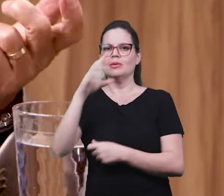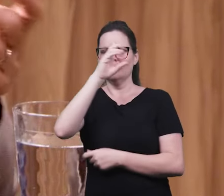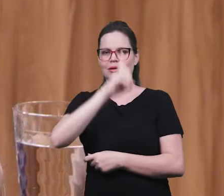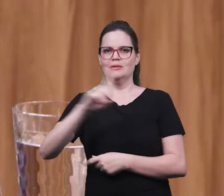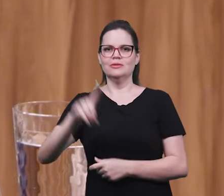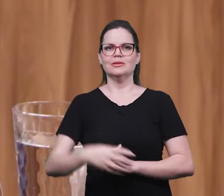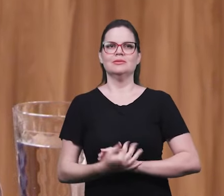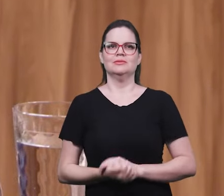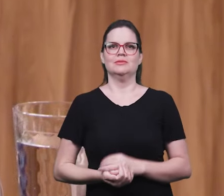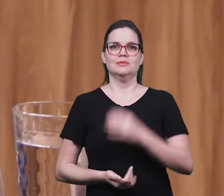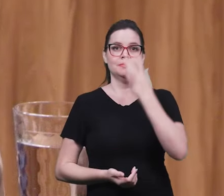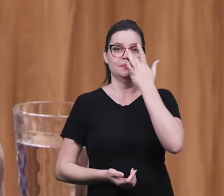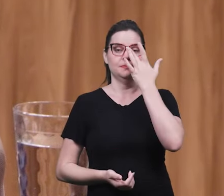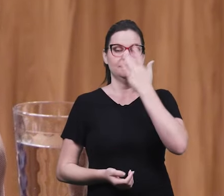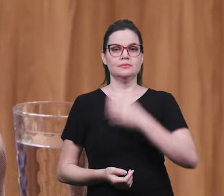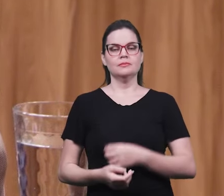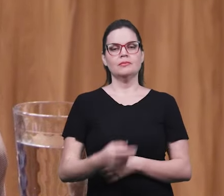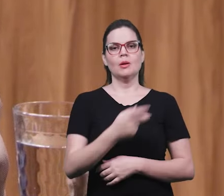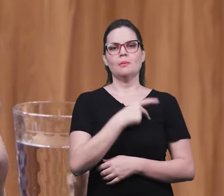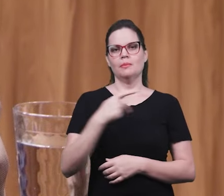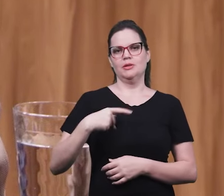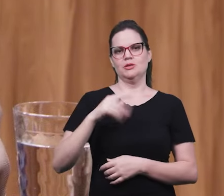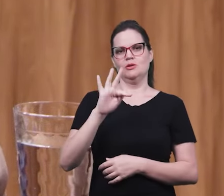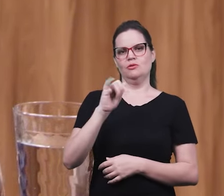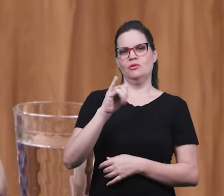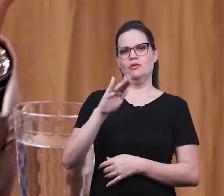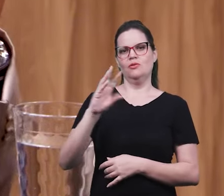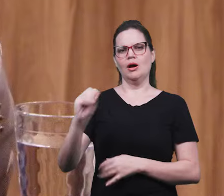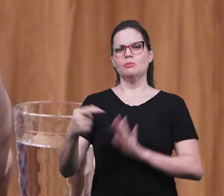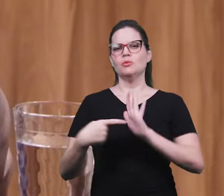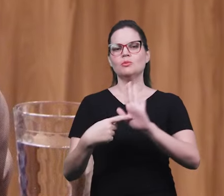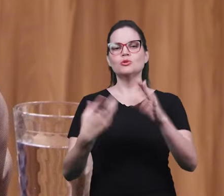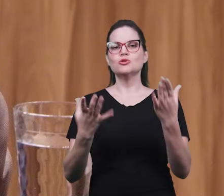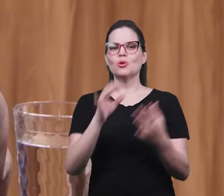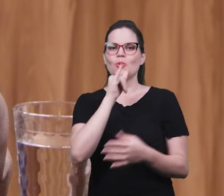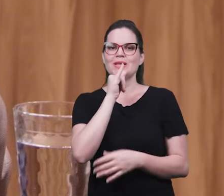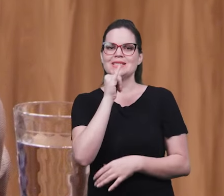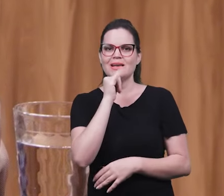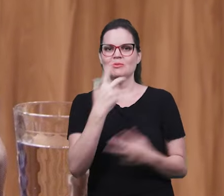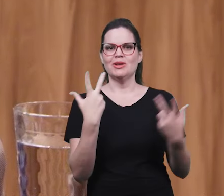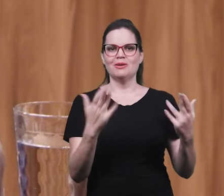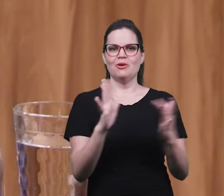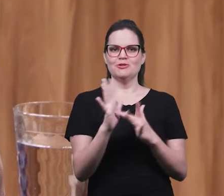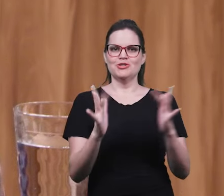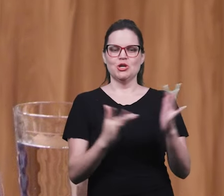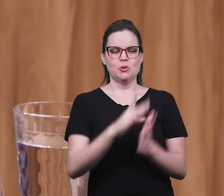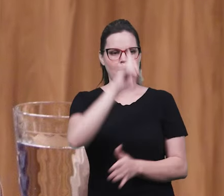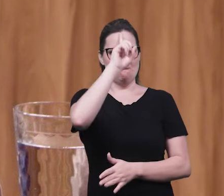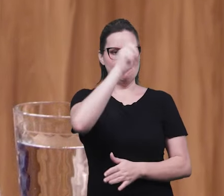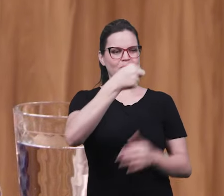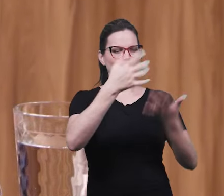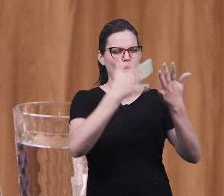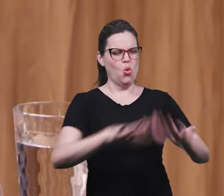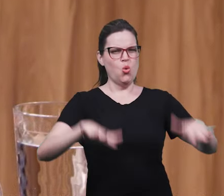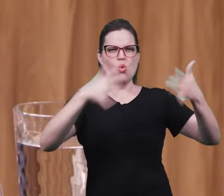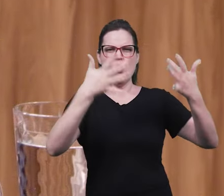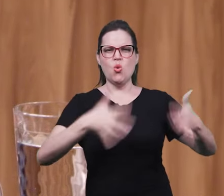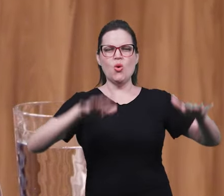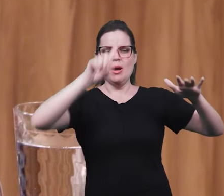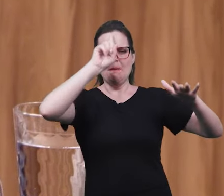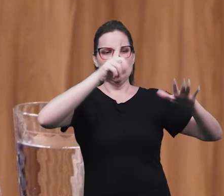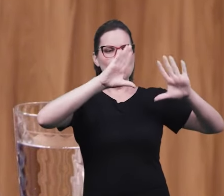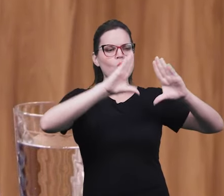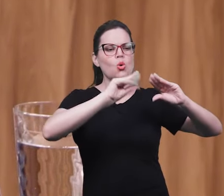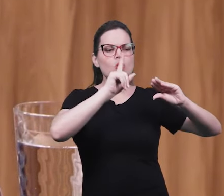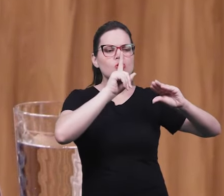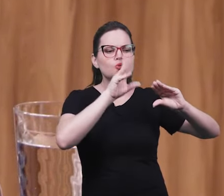pastor Fábio citou ali a capacidade do Senhor Jesus de repreender uma tempestade, né? Então era o poder dele sobre a obra criadora.